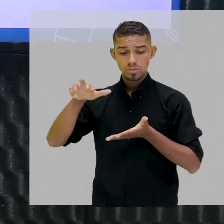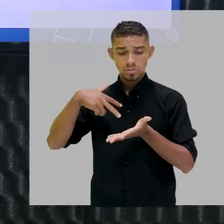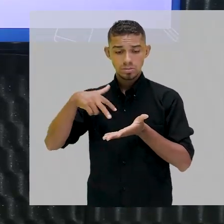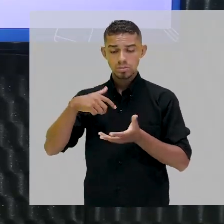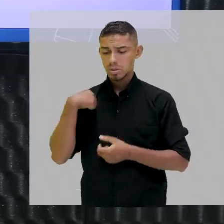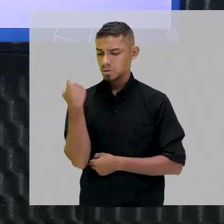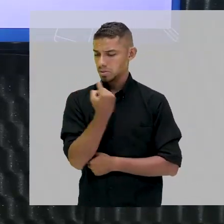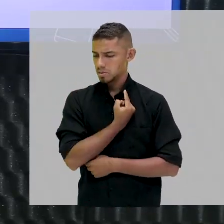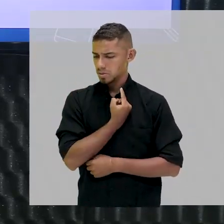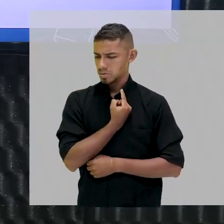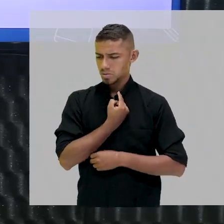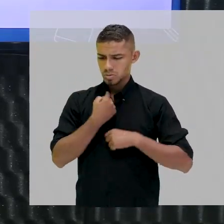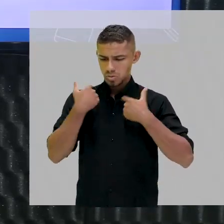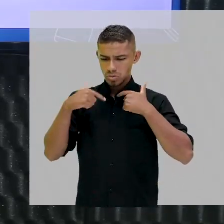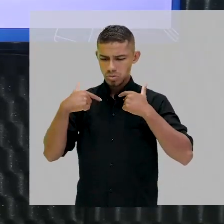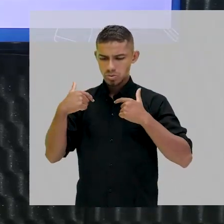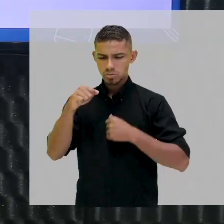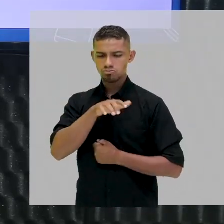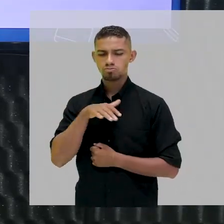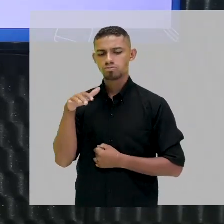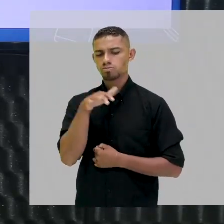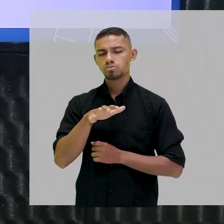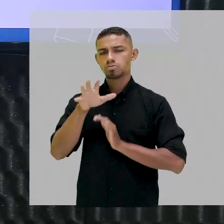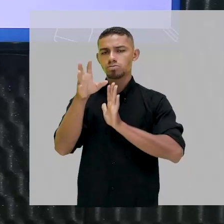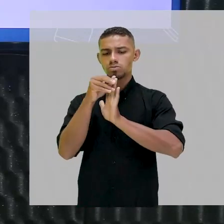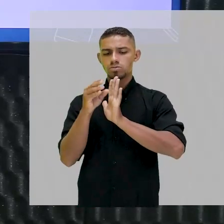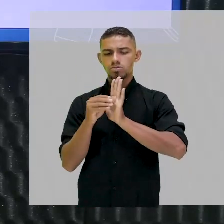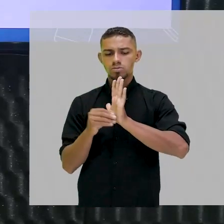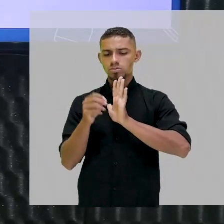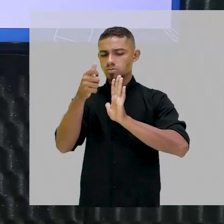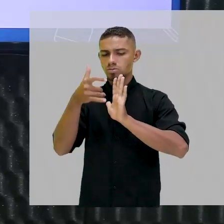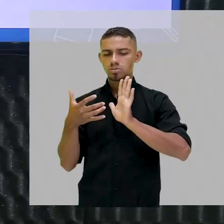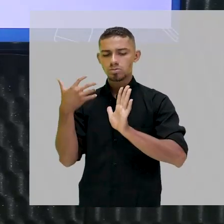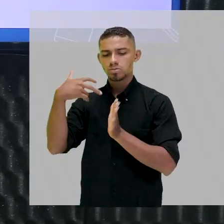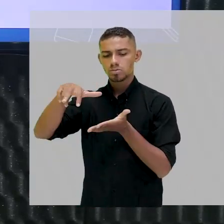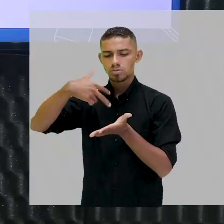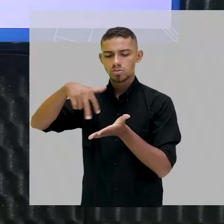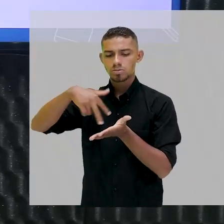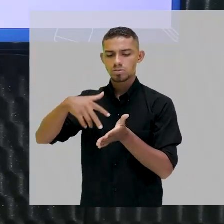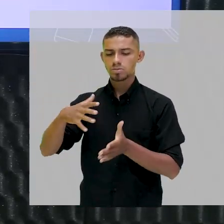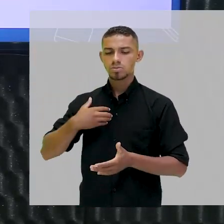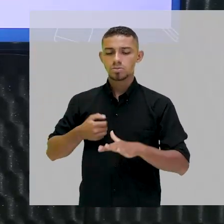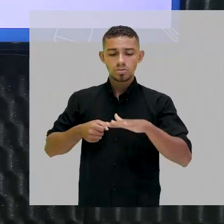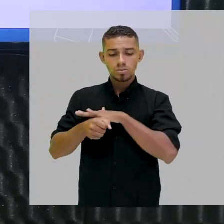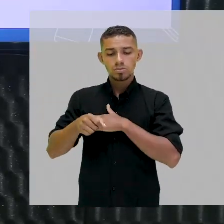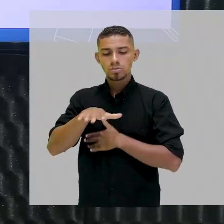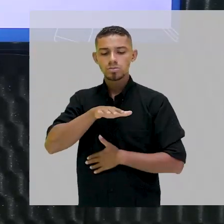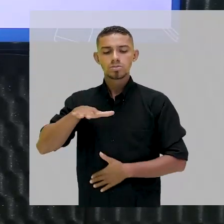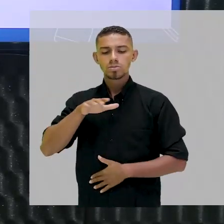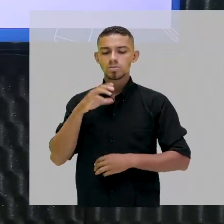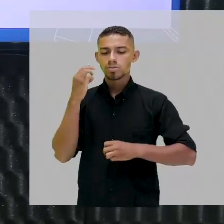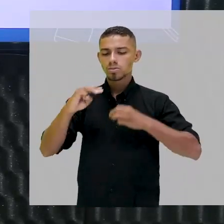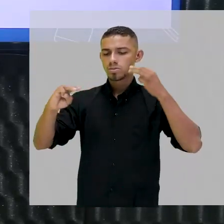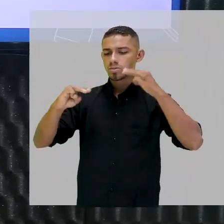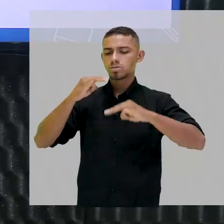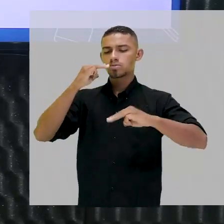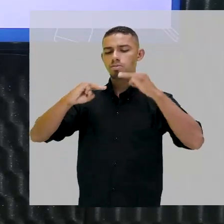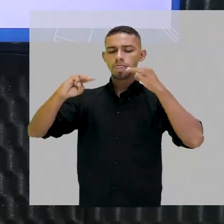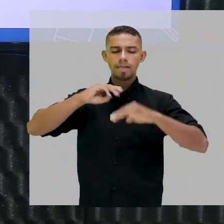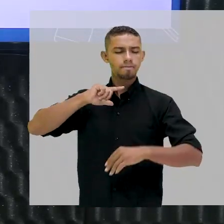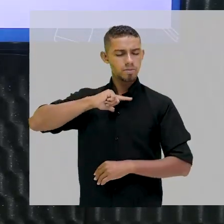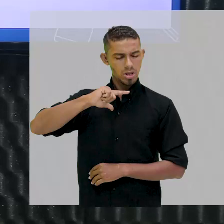estamos trabalhando o conteúdo dança. A dança ela acontece geralmente ao som de uma música. Existe a questão